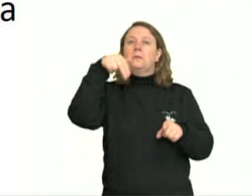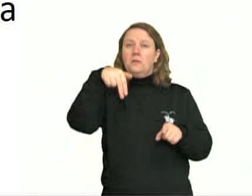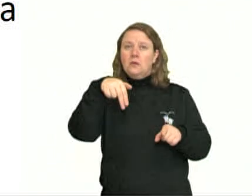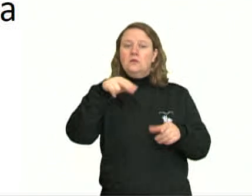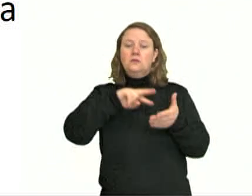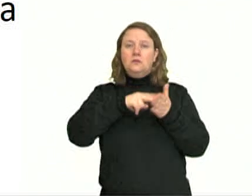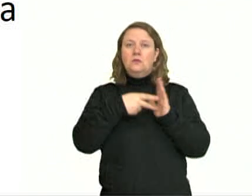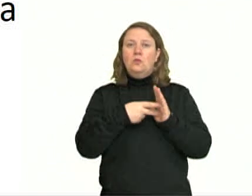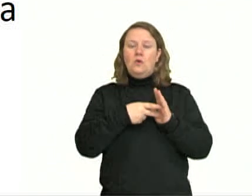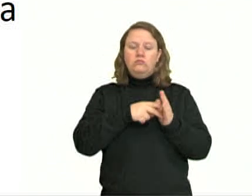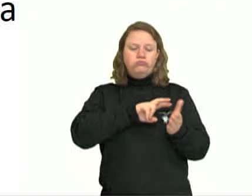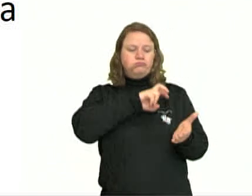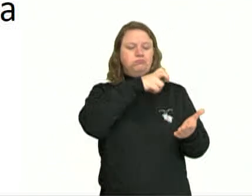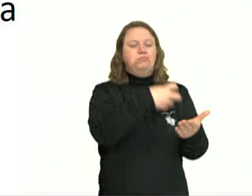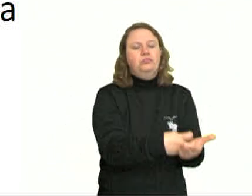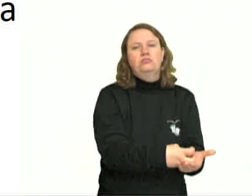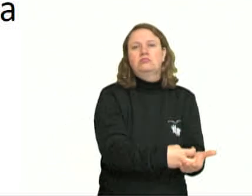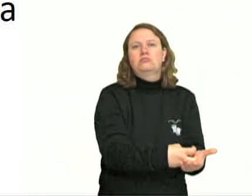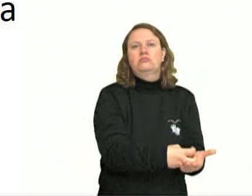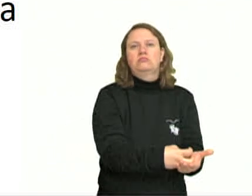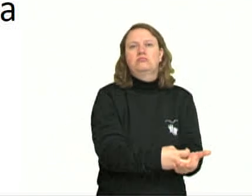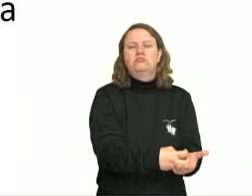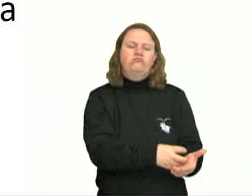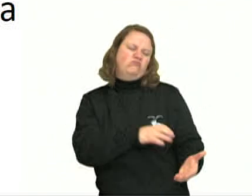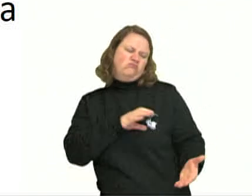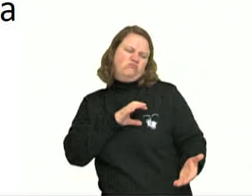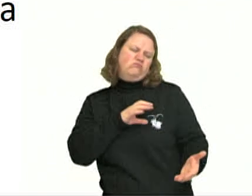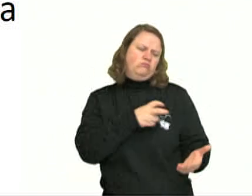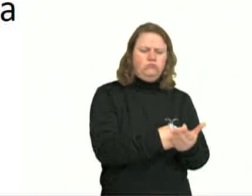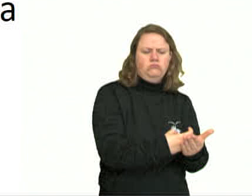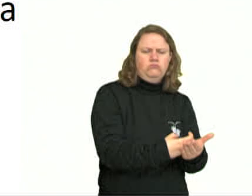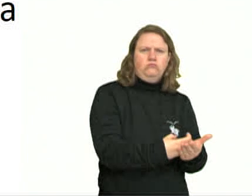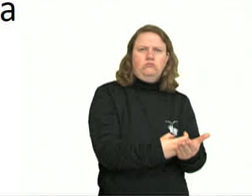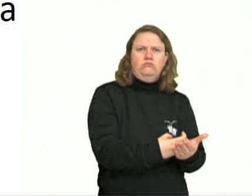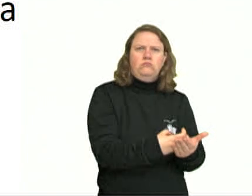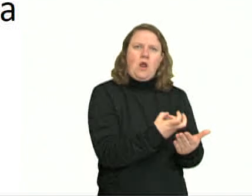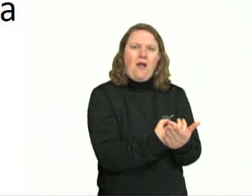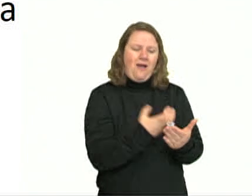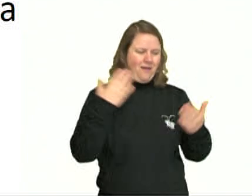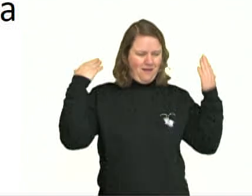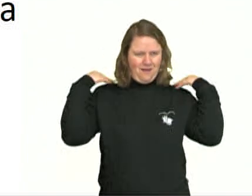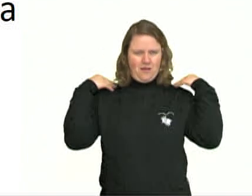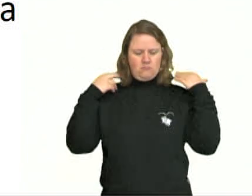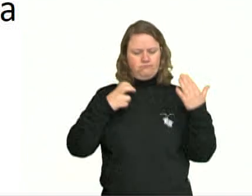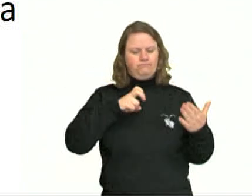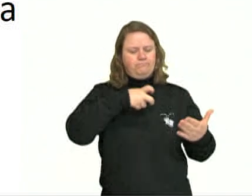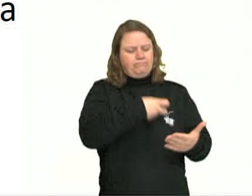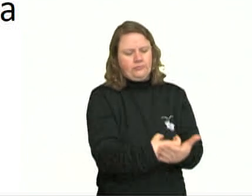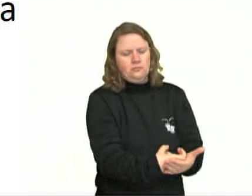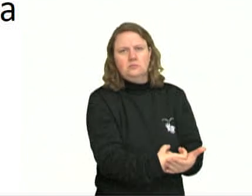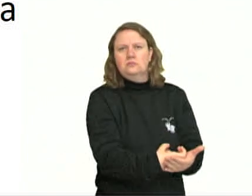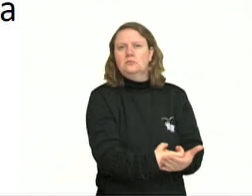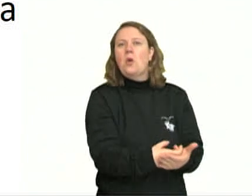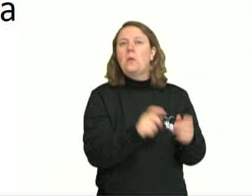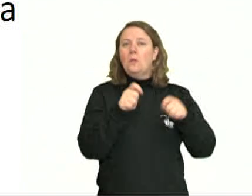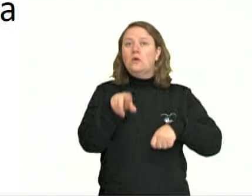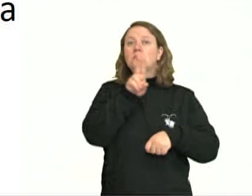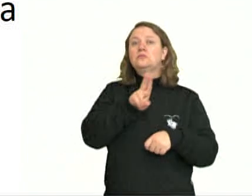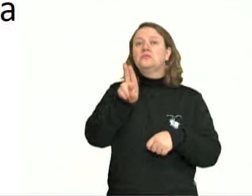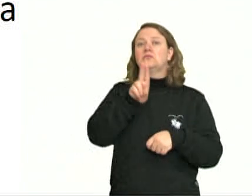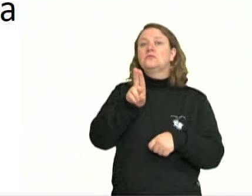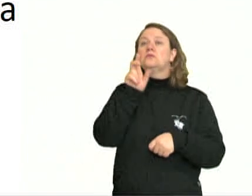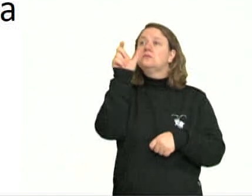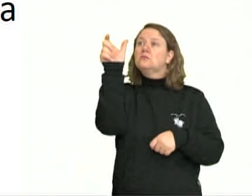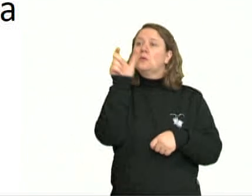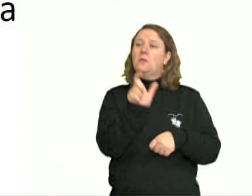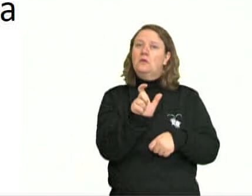denominar este golpe. Então, quando é colocado as costas inteiras no chão, podem utilizar a palavra ou touché